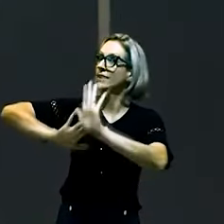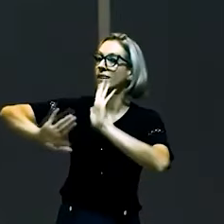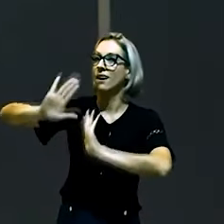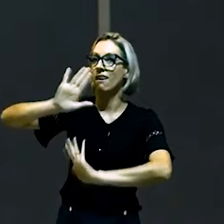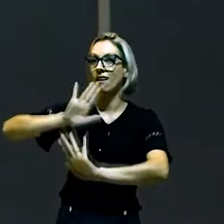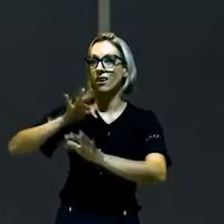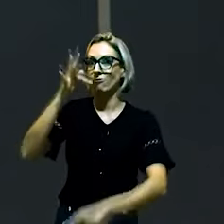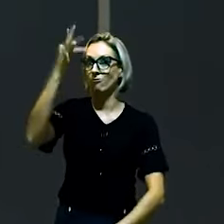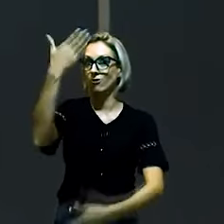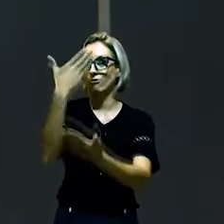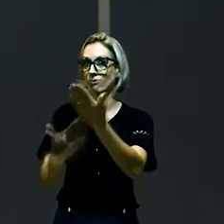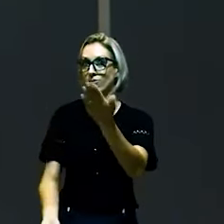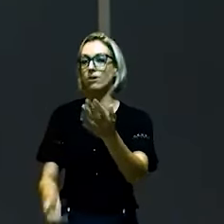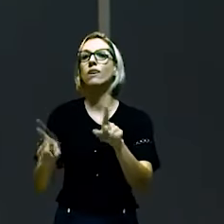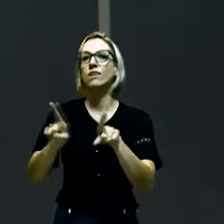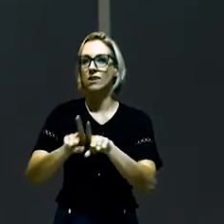É fracasso.